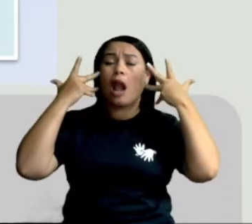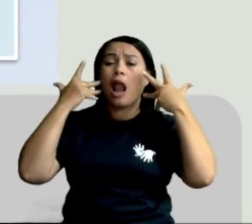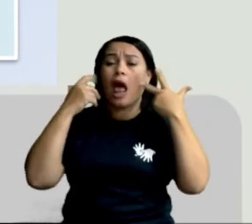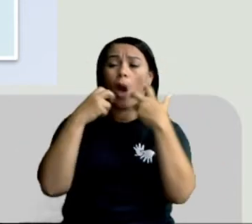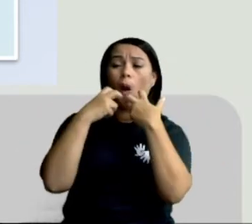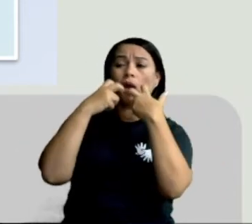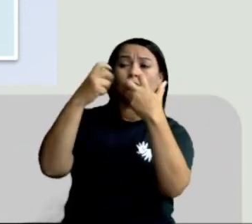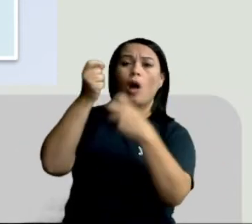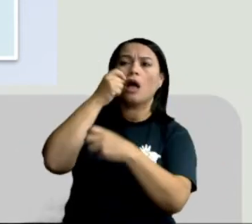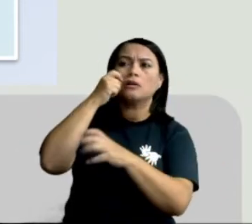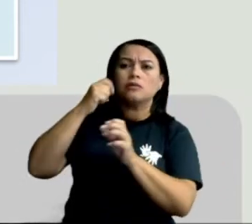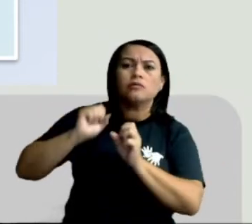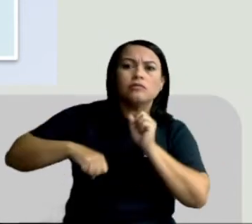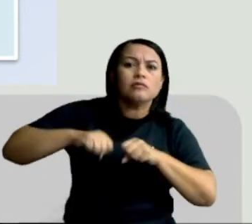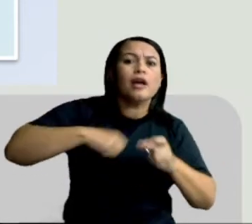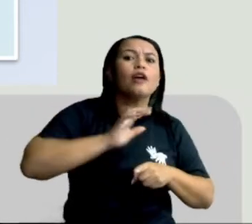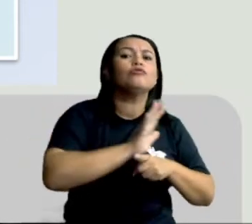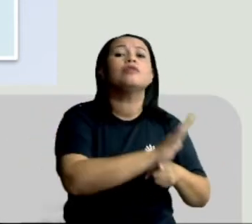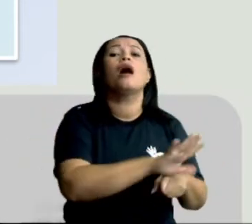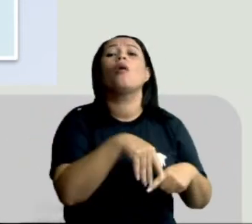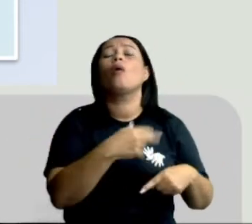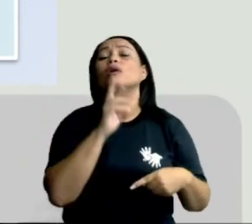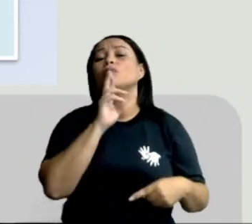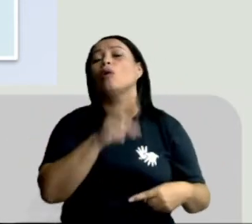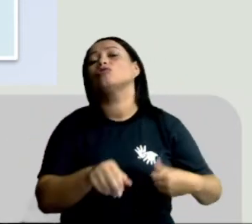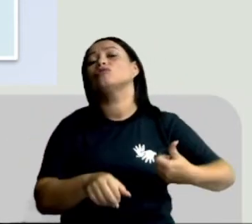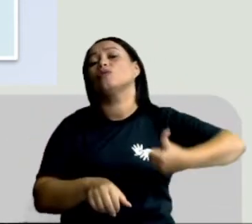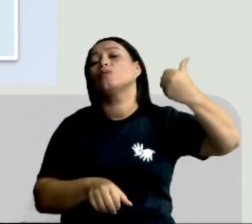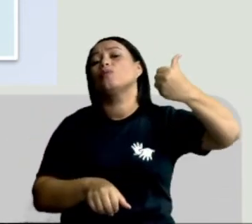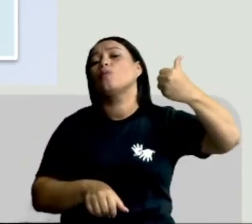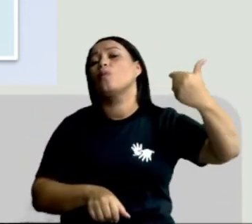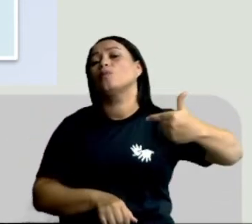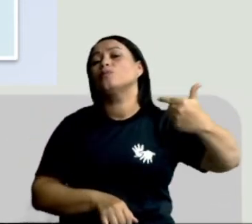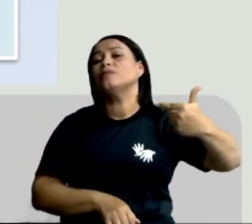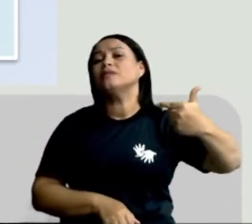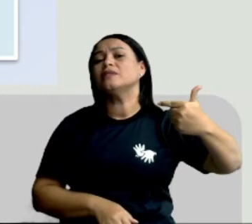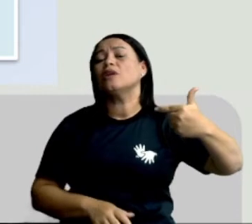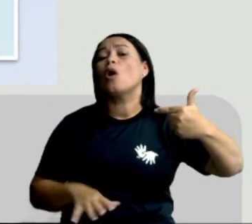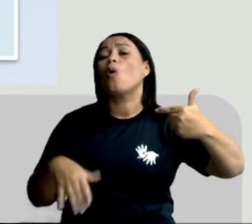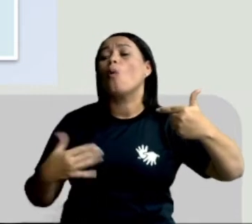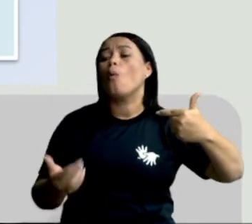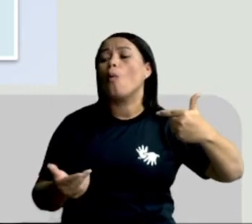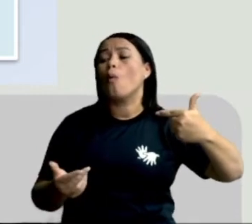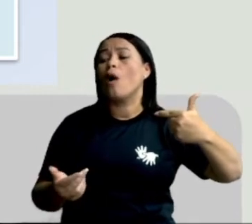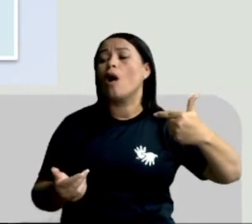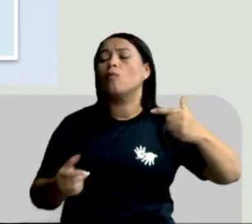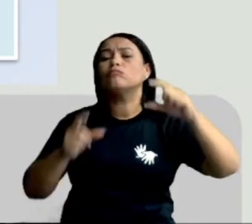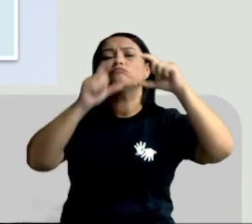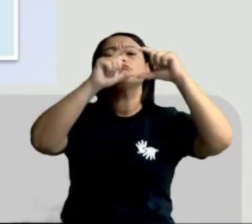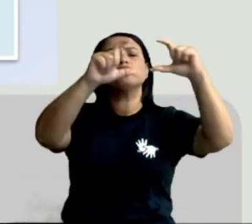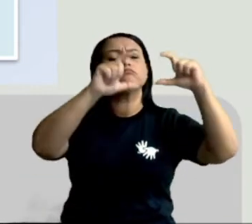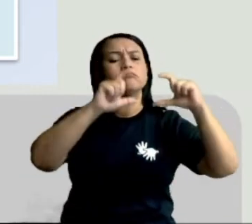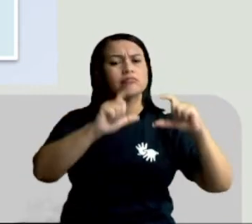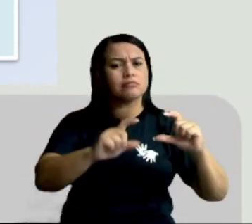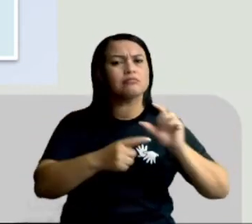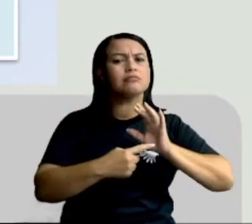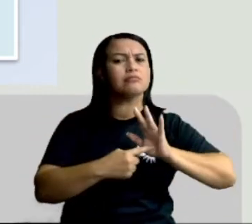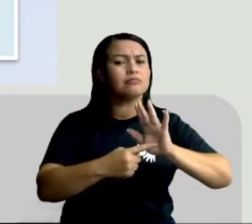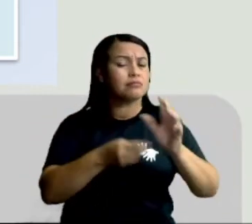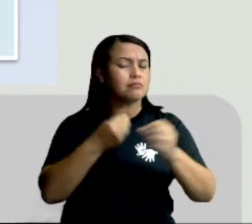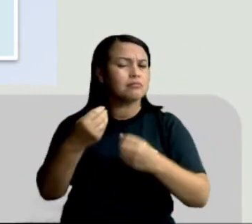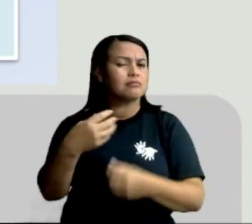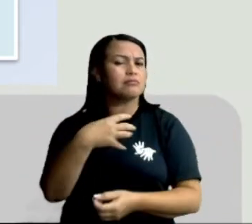seus rugidos. Qual é a resposta? A 1 ou a 2? Qual desses trechos está mostrando como ele